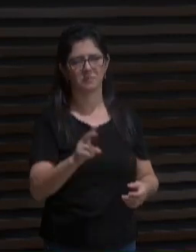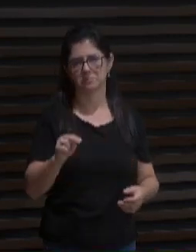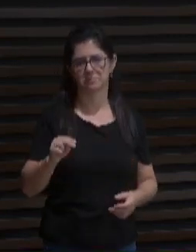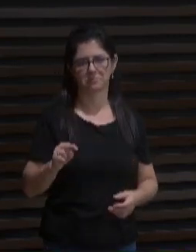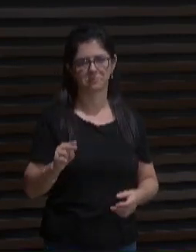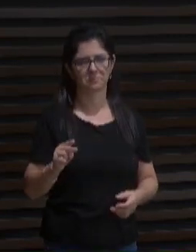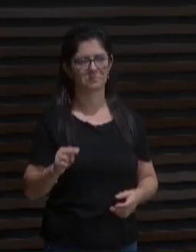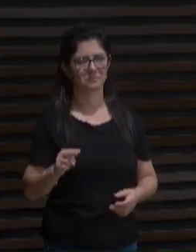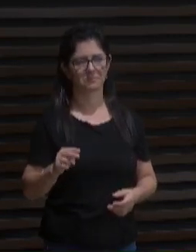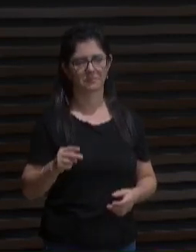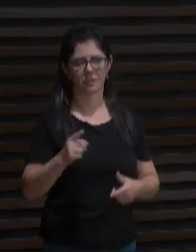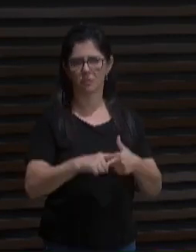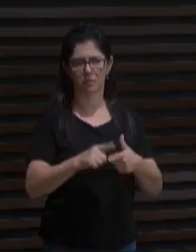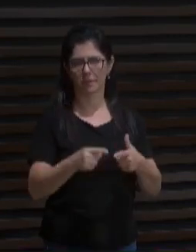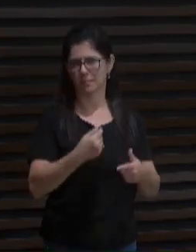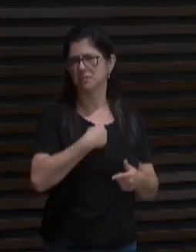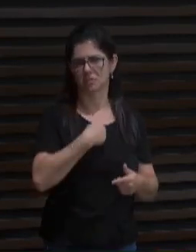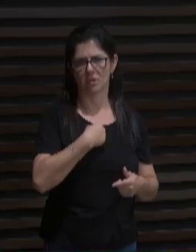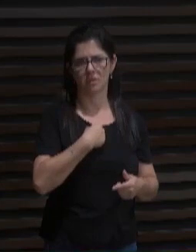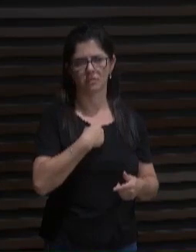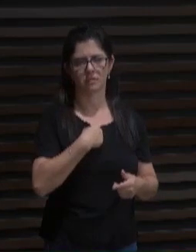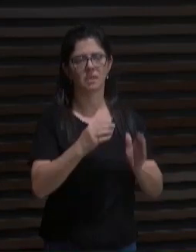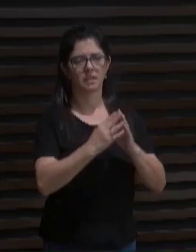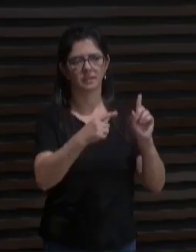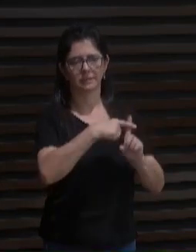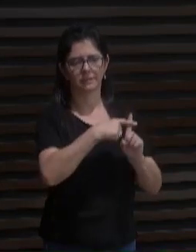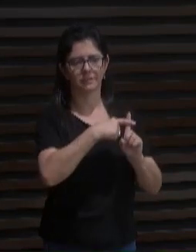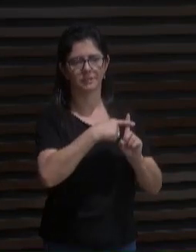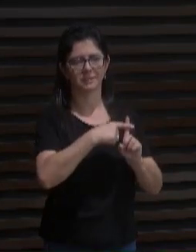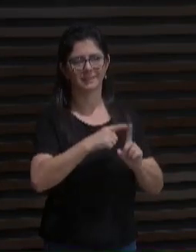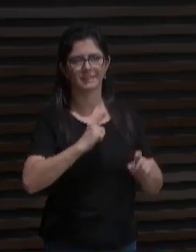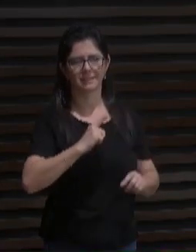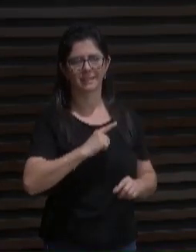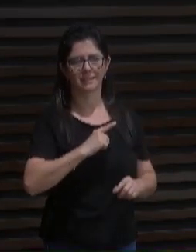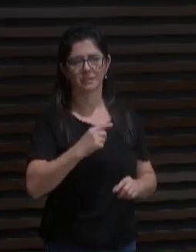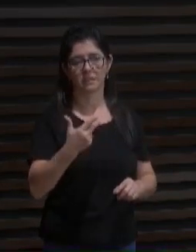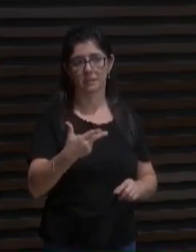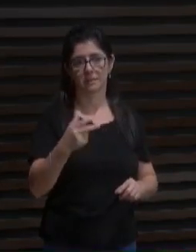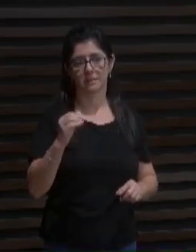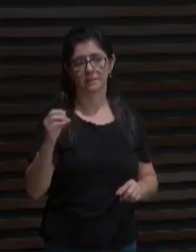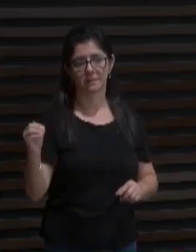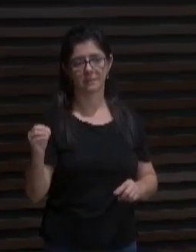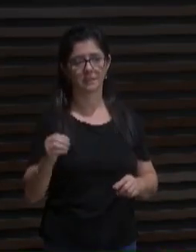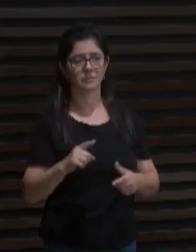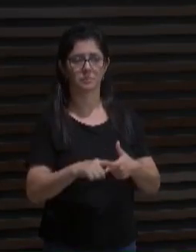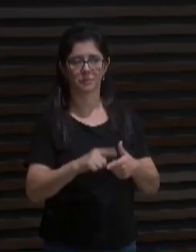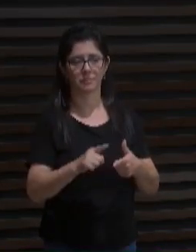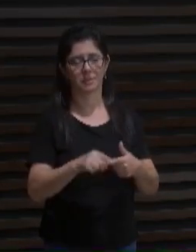eu. E na igreja, nós temos aqui, ó, 300 problemas aqui. Agora, a vida de